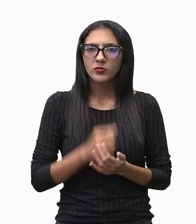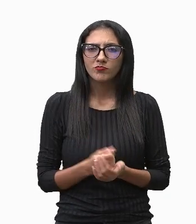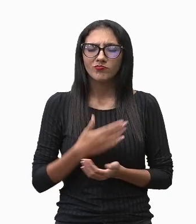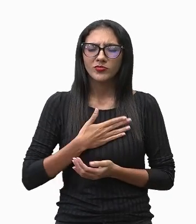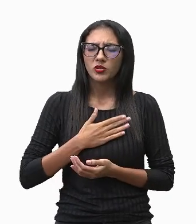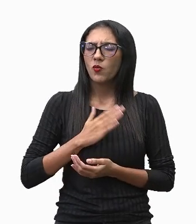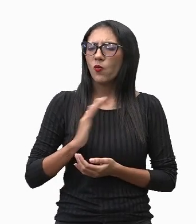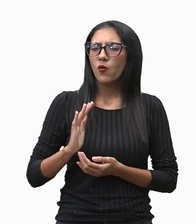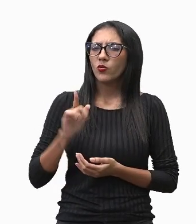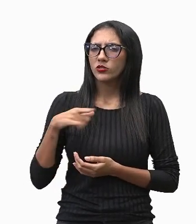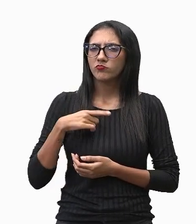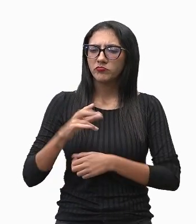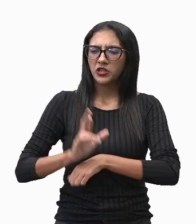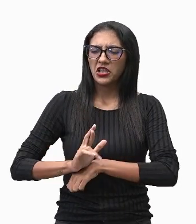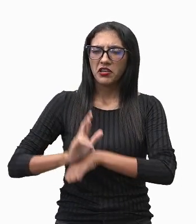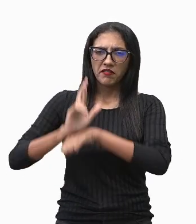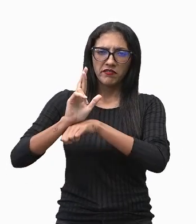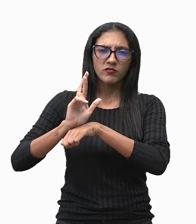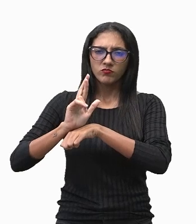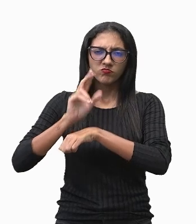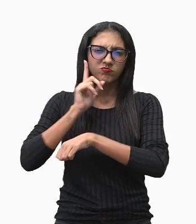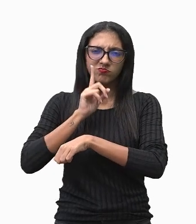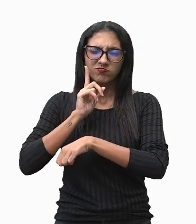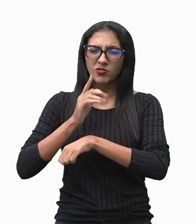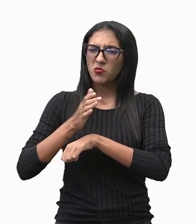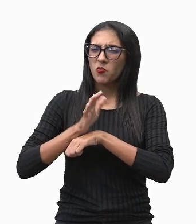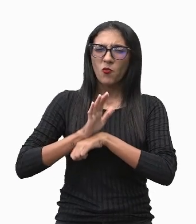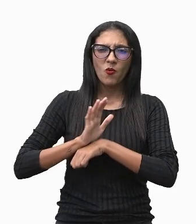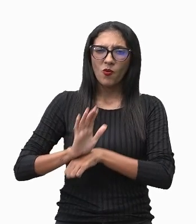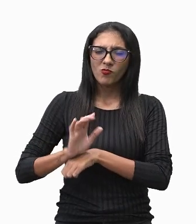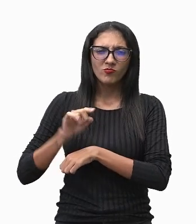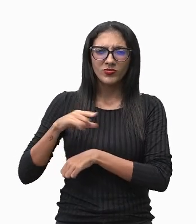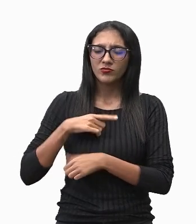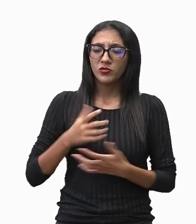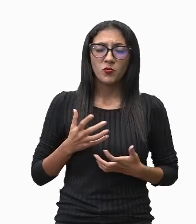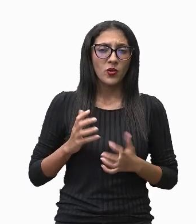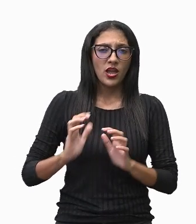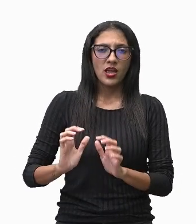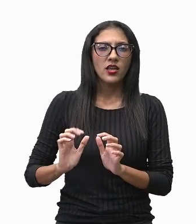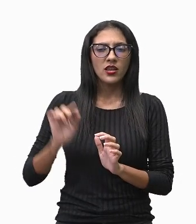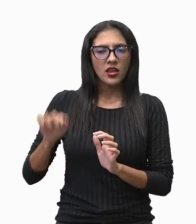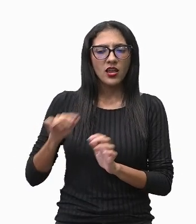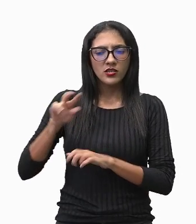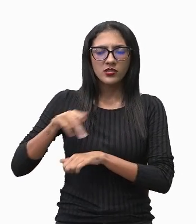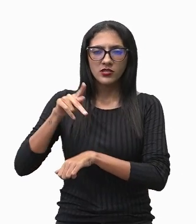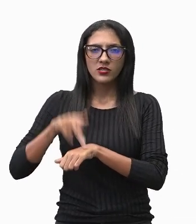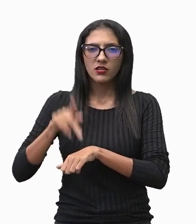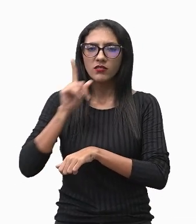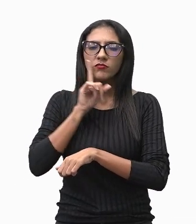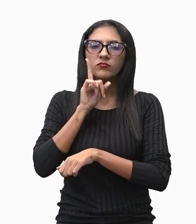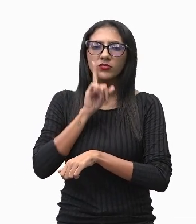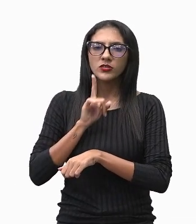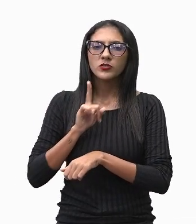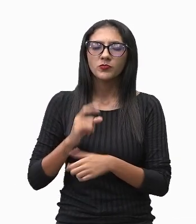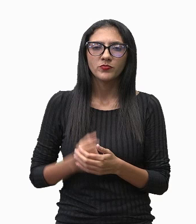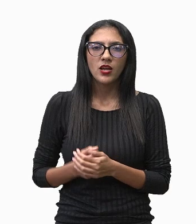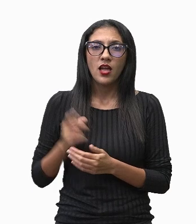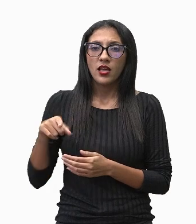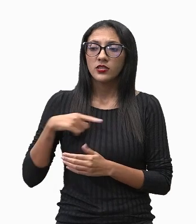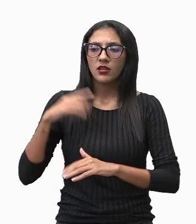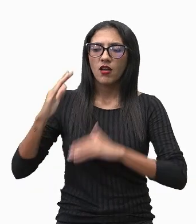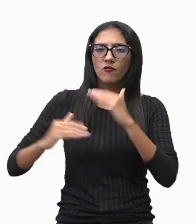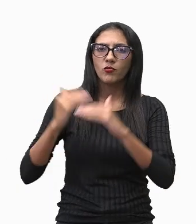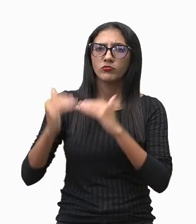dessa liderança dos Estados Unidos, né, eles não aceitam aí esse avanço